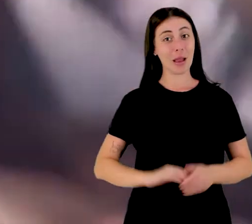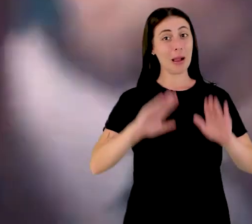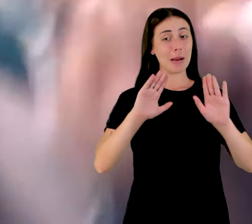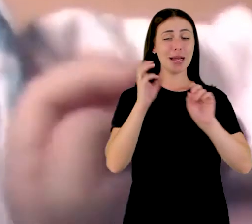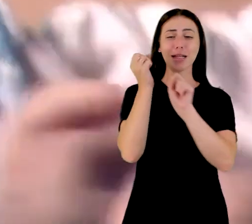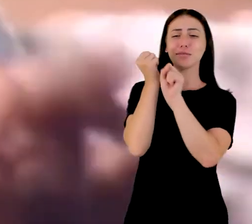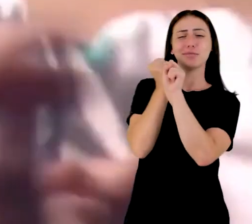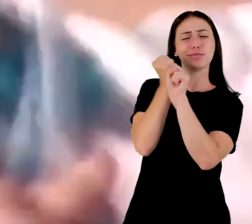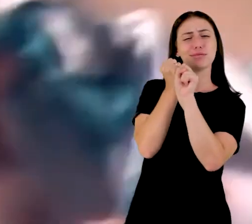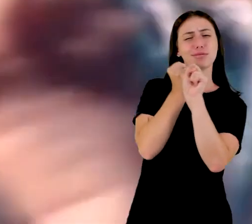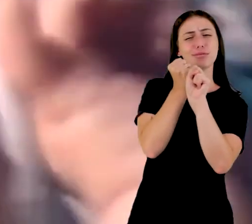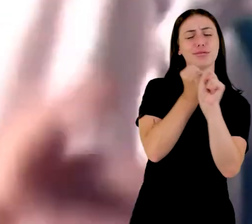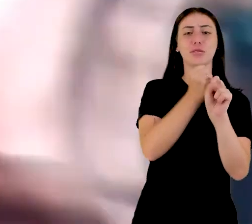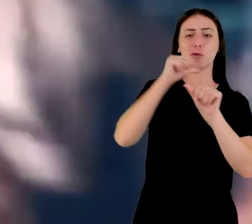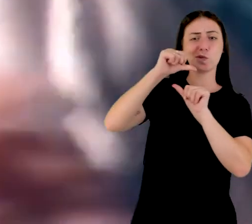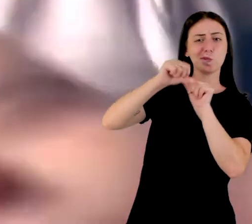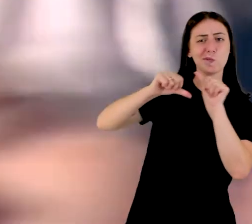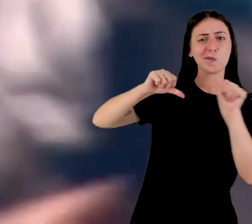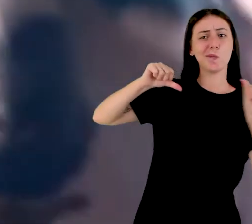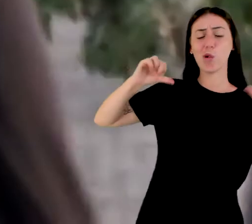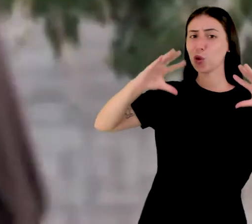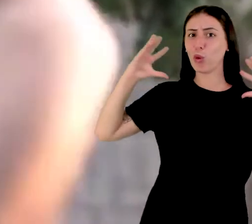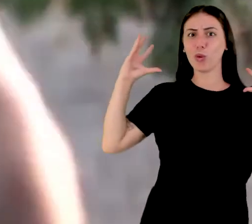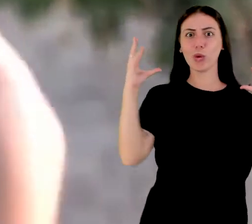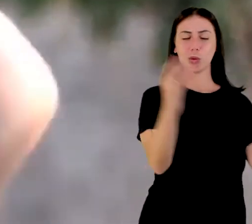Mas os anos passaram e de repente tudo mudou.